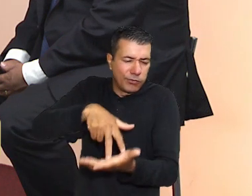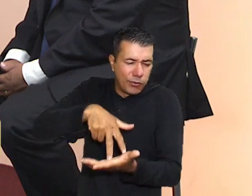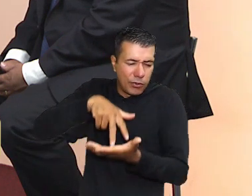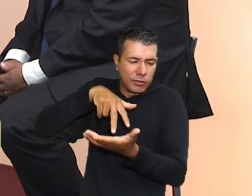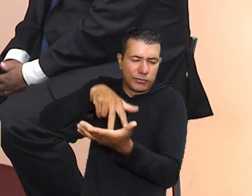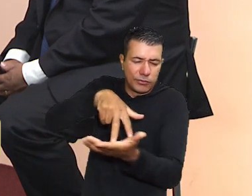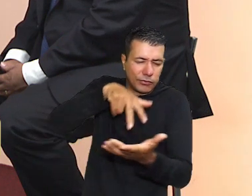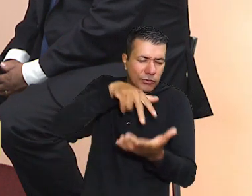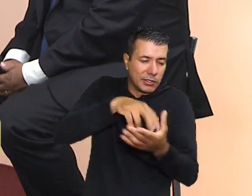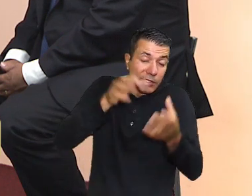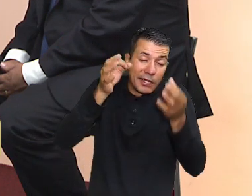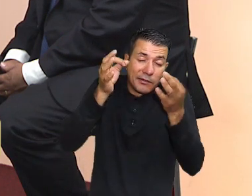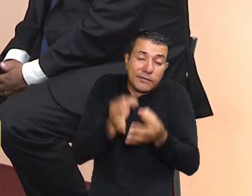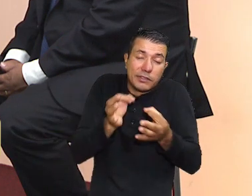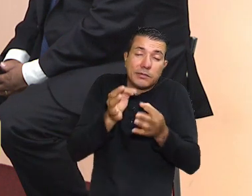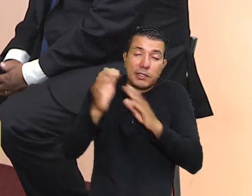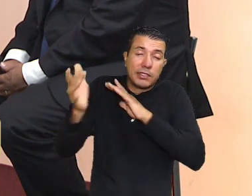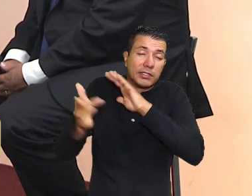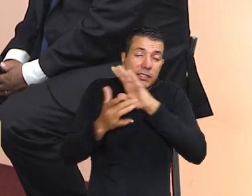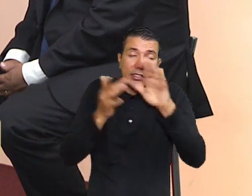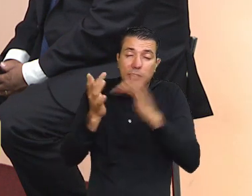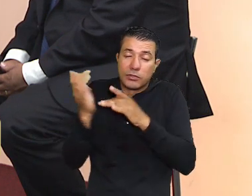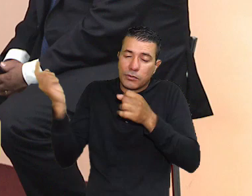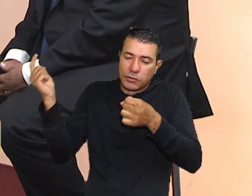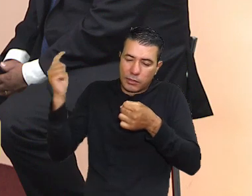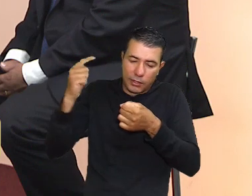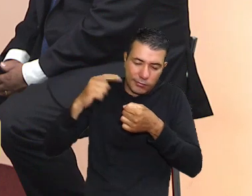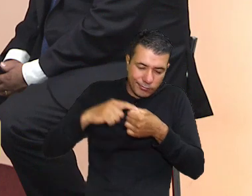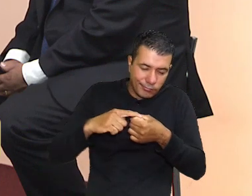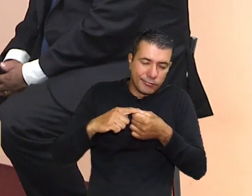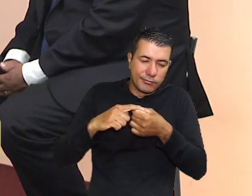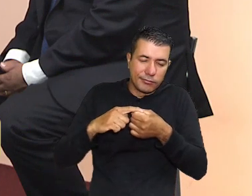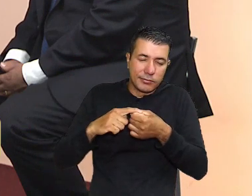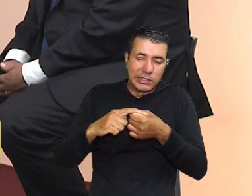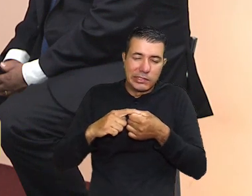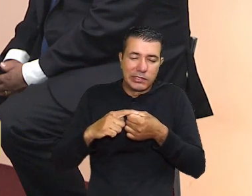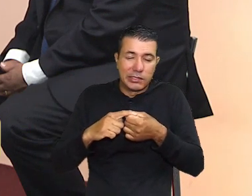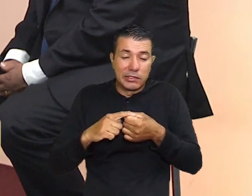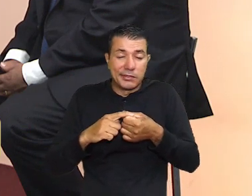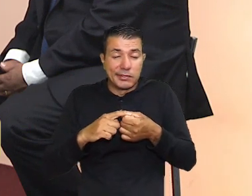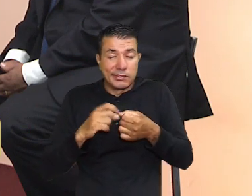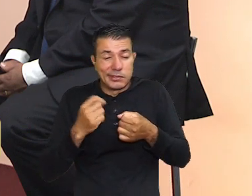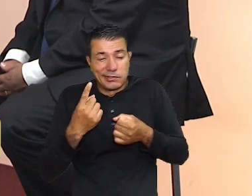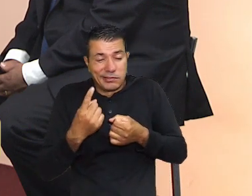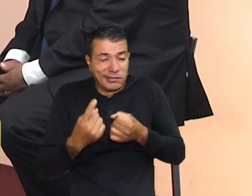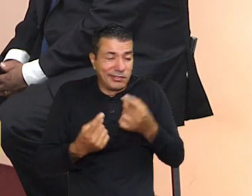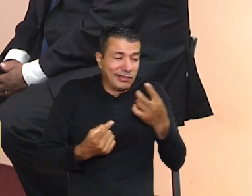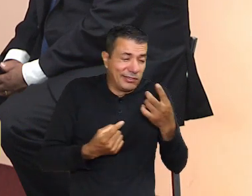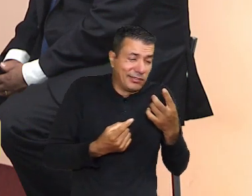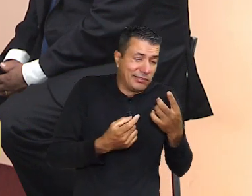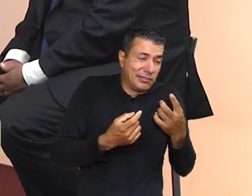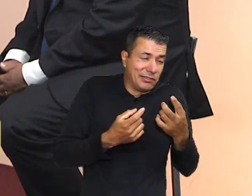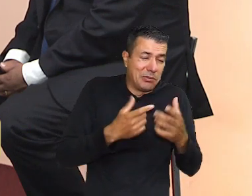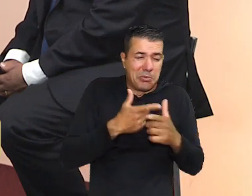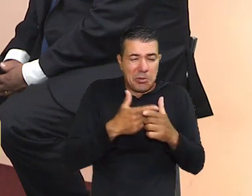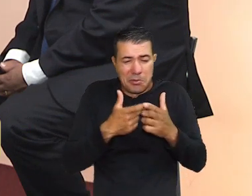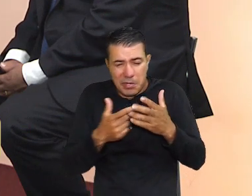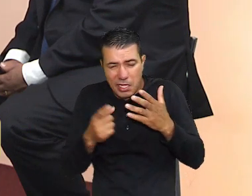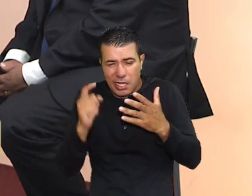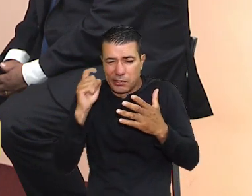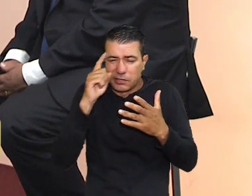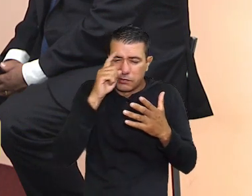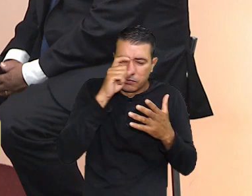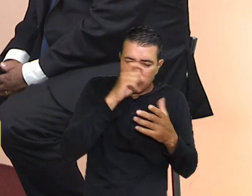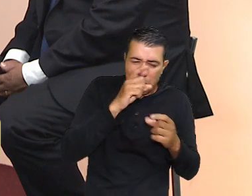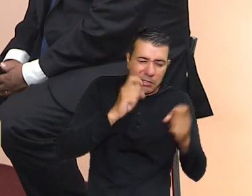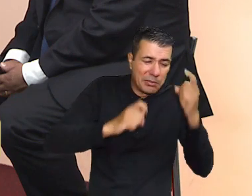que elas fiquem firmes até a volta de Cristo. E se por algum motivo, Senhor, por alguma situação inusitada, as surpresas